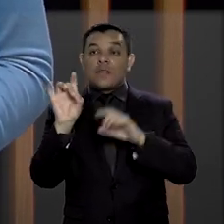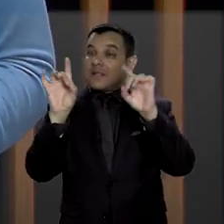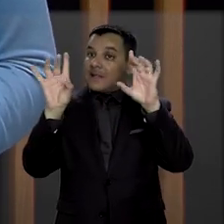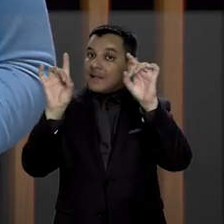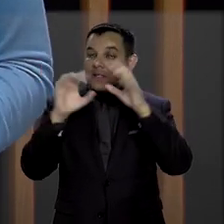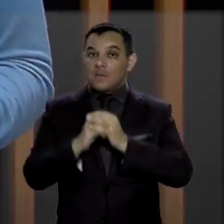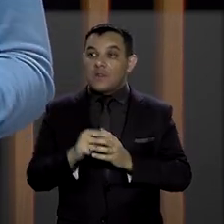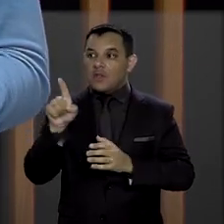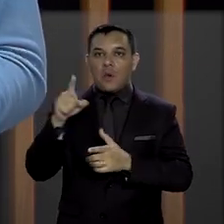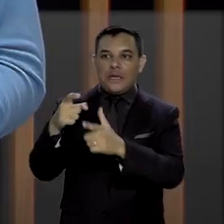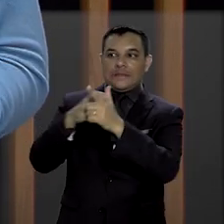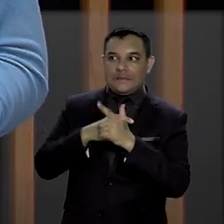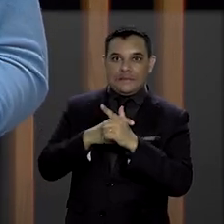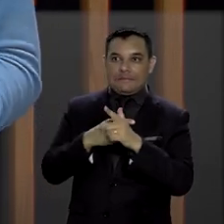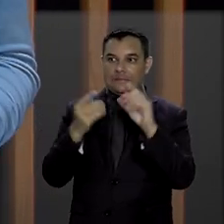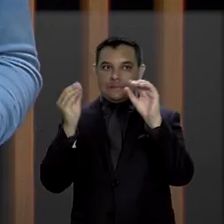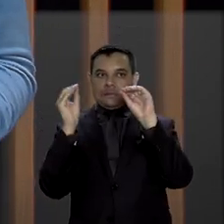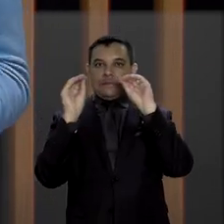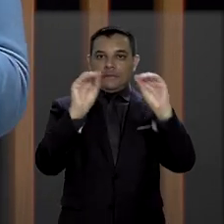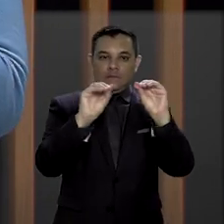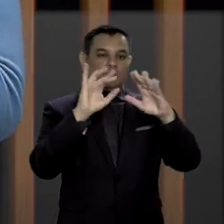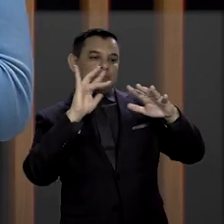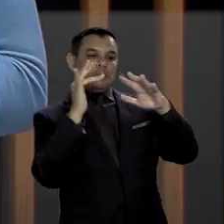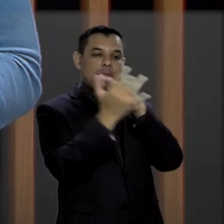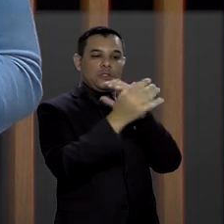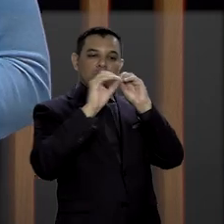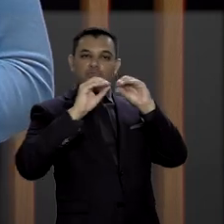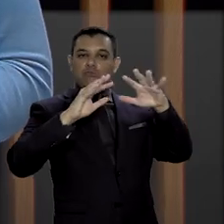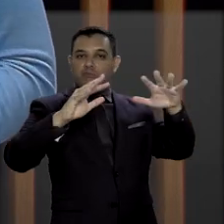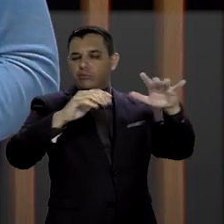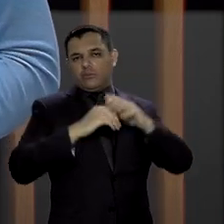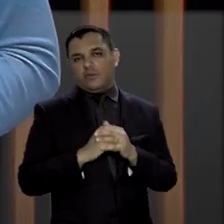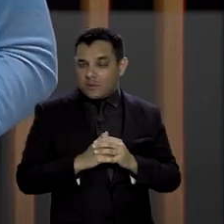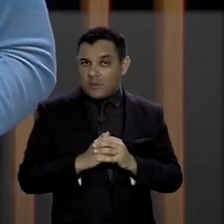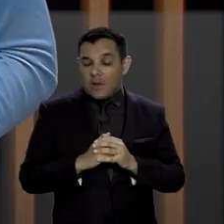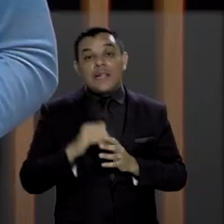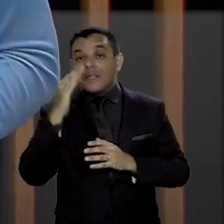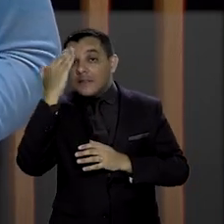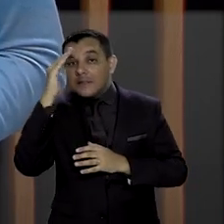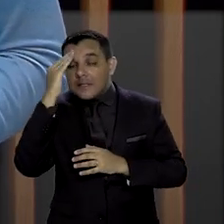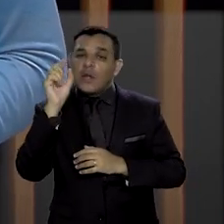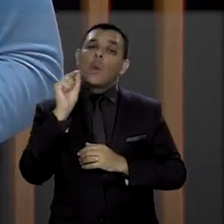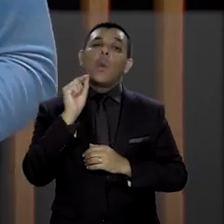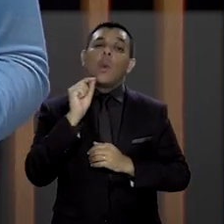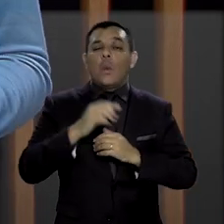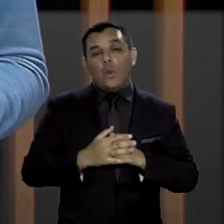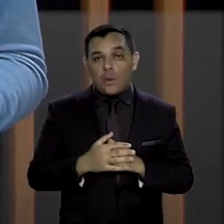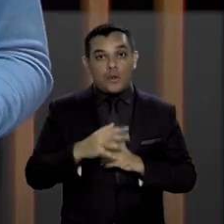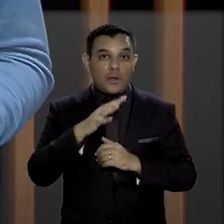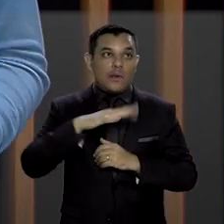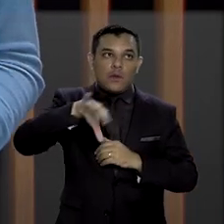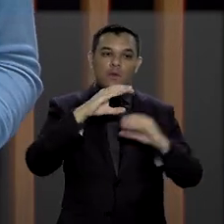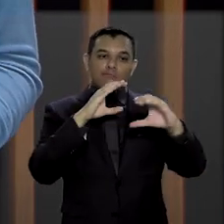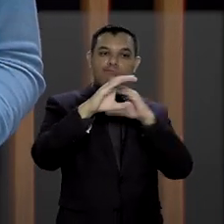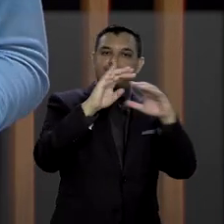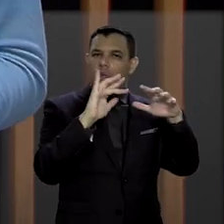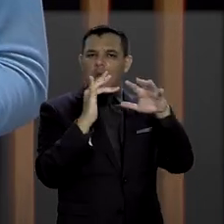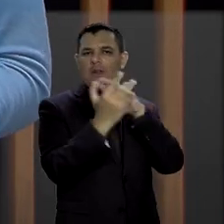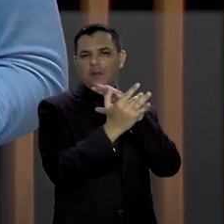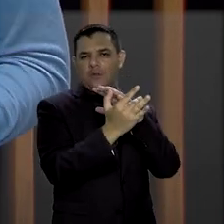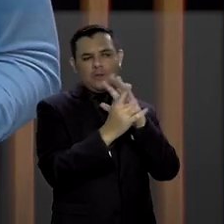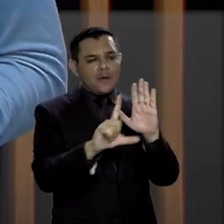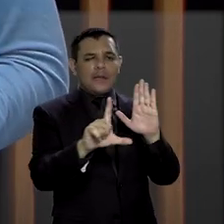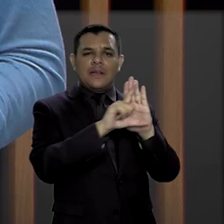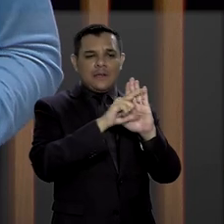a citação do devedor recorrido ocorrer nas redes sociais. O entendimento é o de que essas comunicações